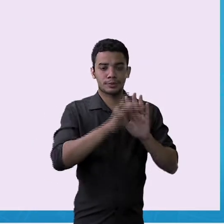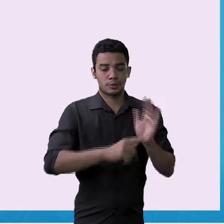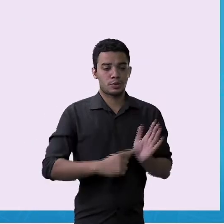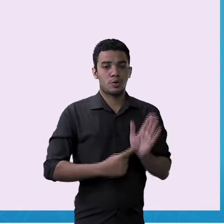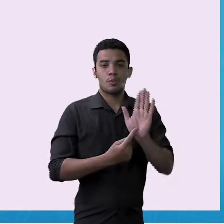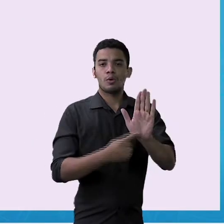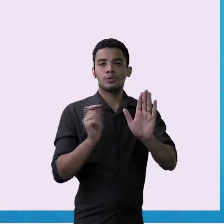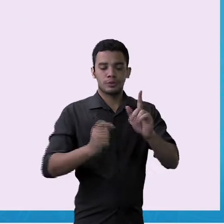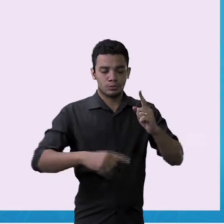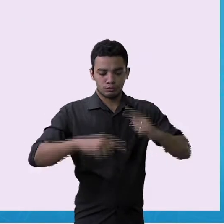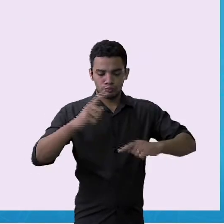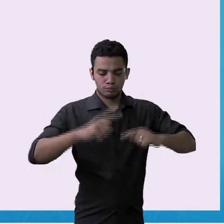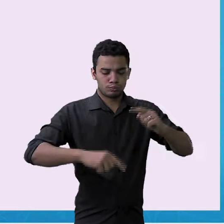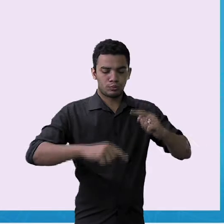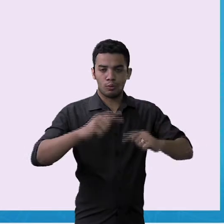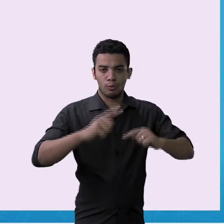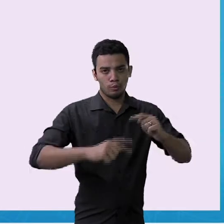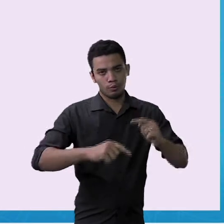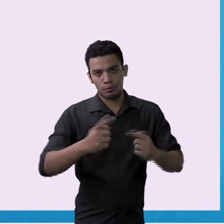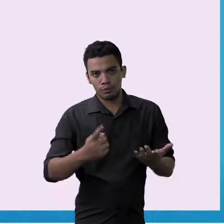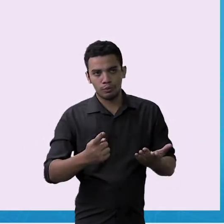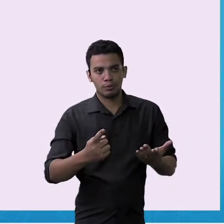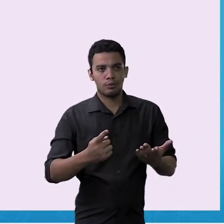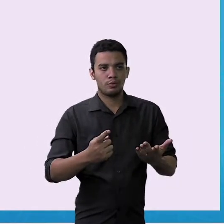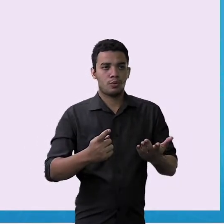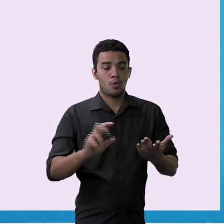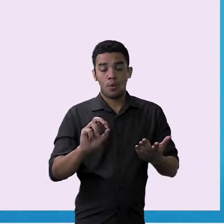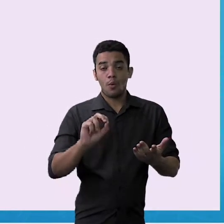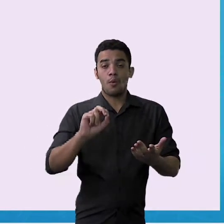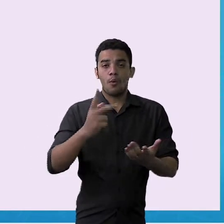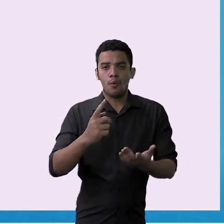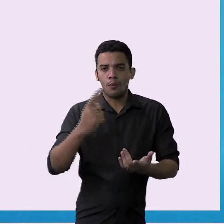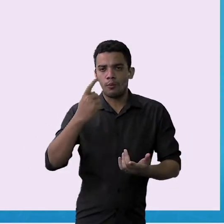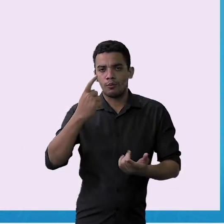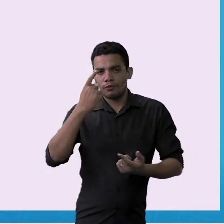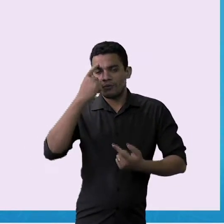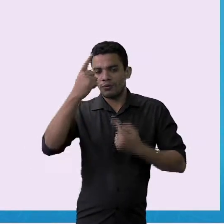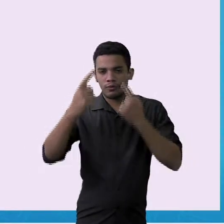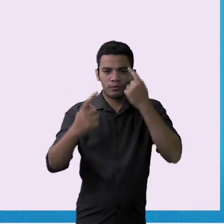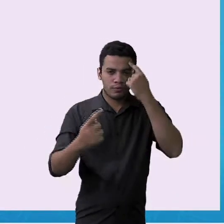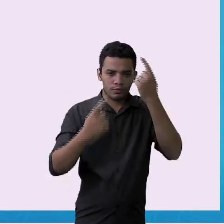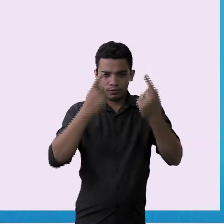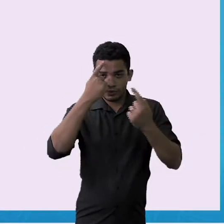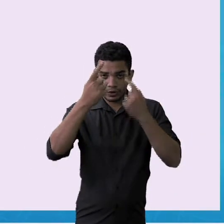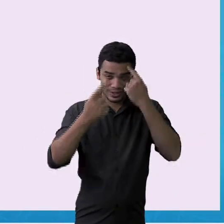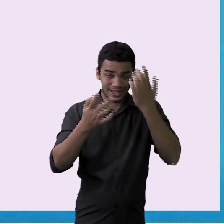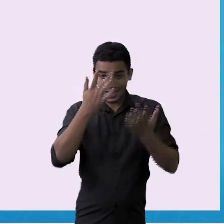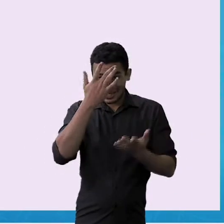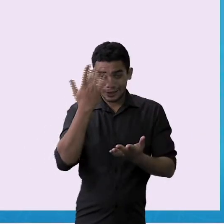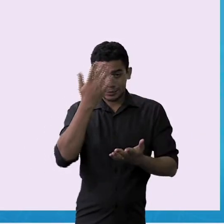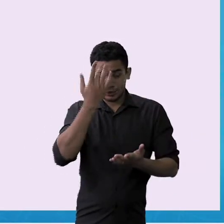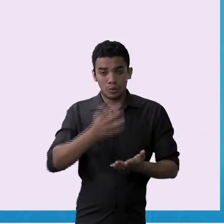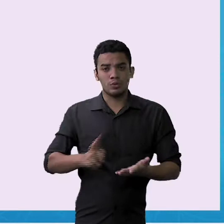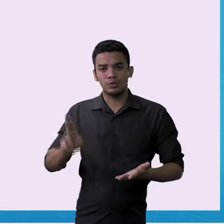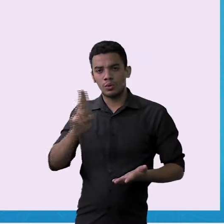produto ou uma ideia, sendo veiculado pelos meios de comunicação de